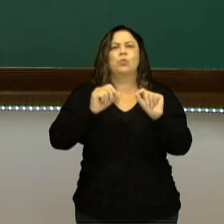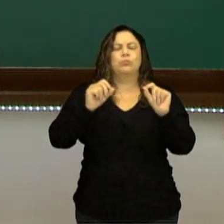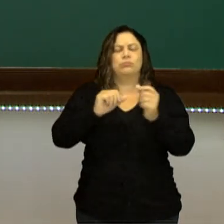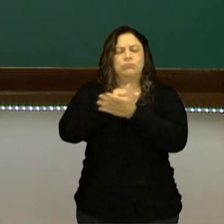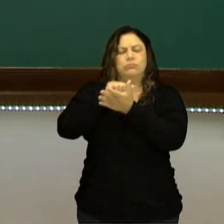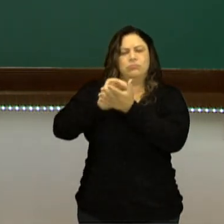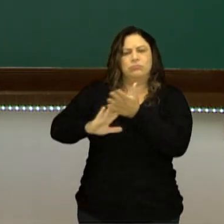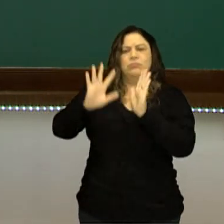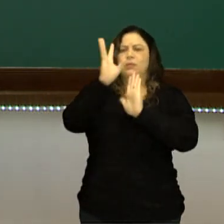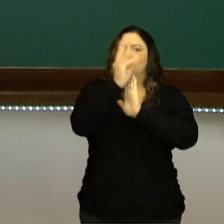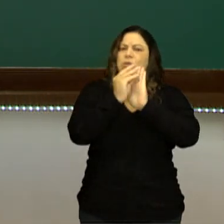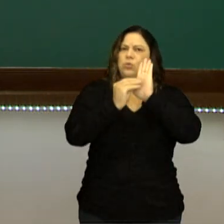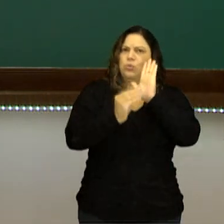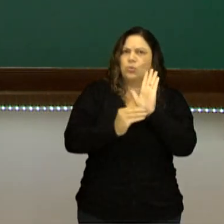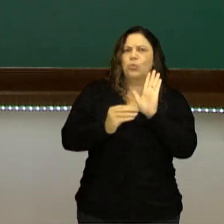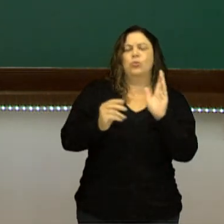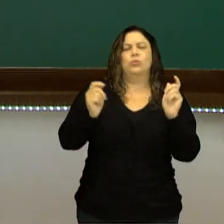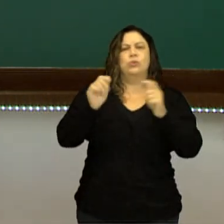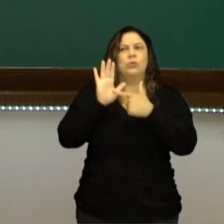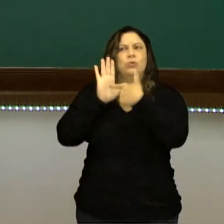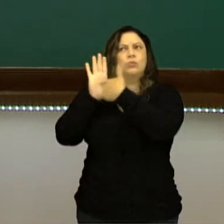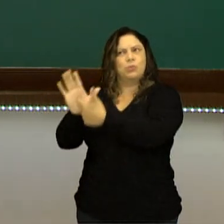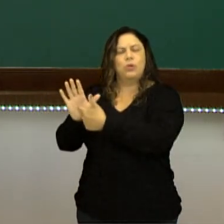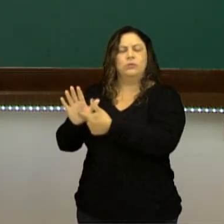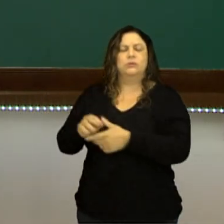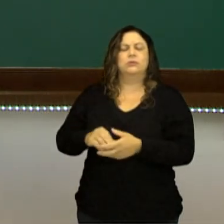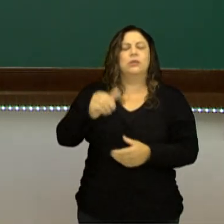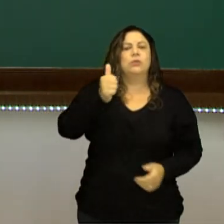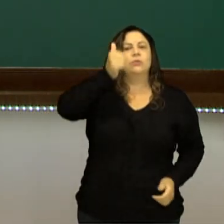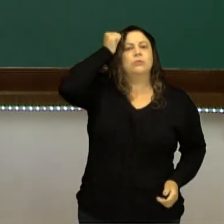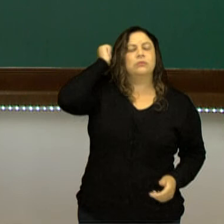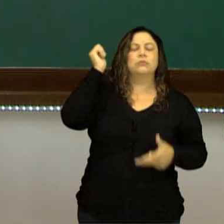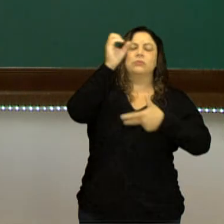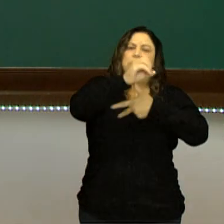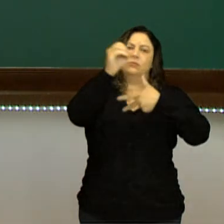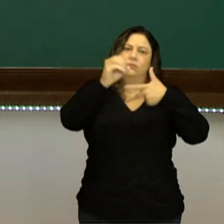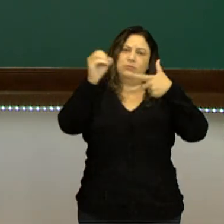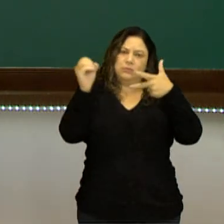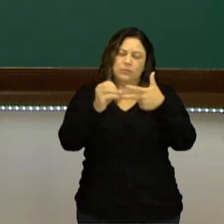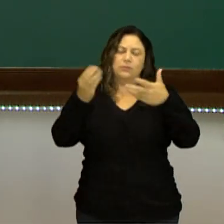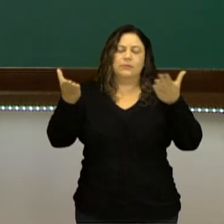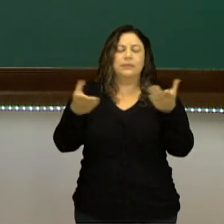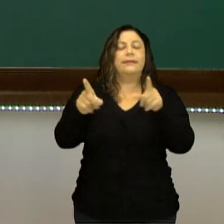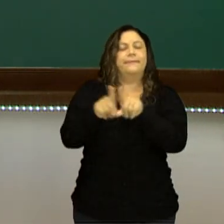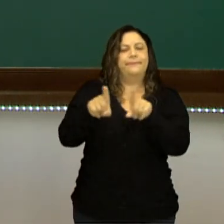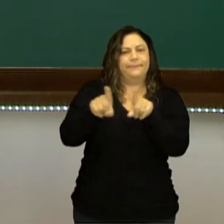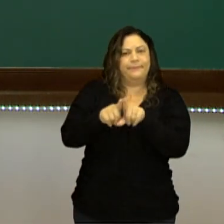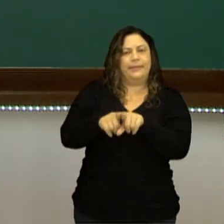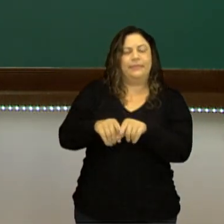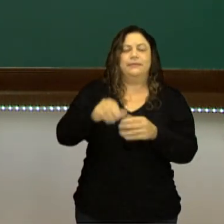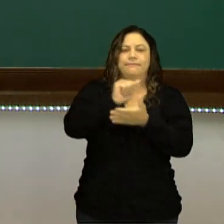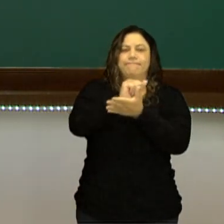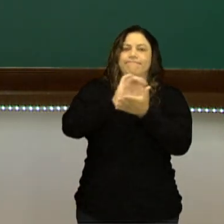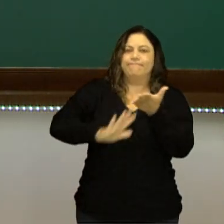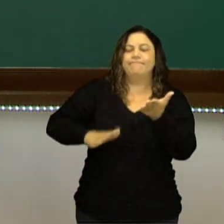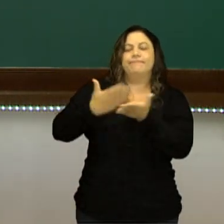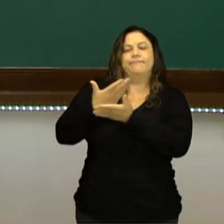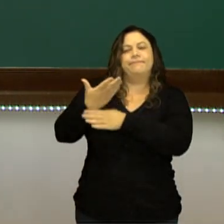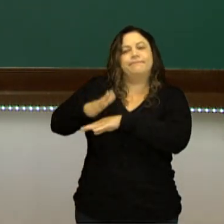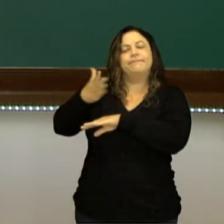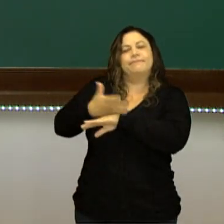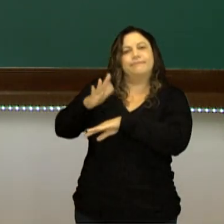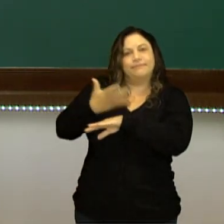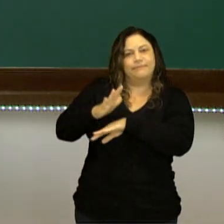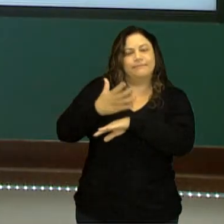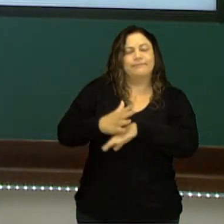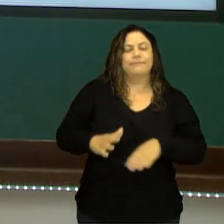esse conteúdo aparece no vestibular, no Enem, nos exames sistêmicos e a gente faz esse exercício, né? A gente revisa a